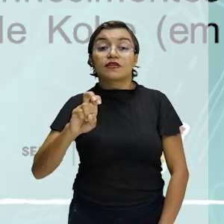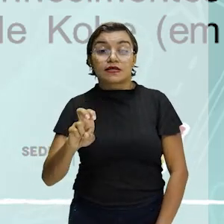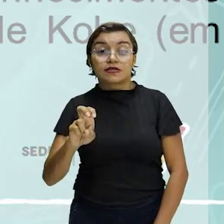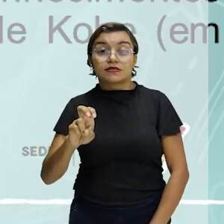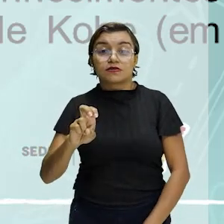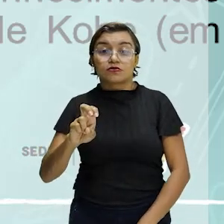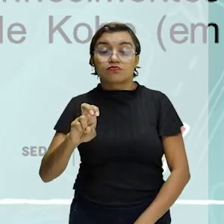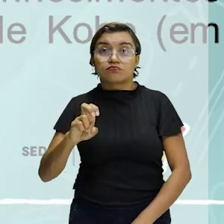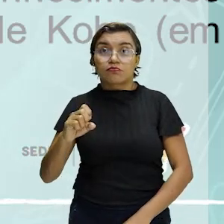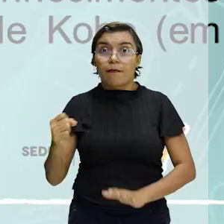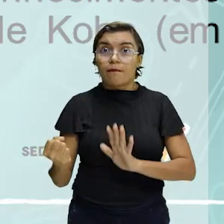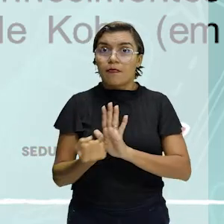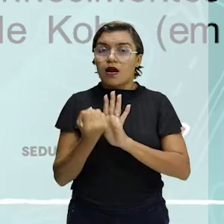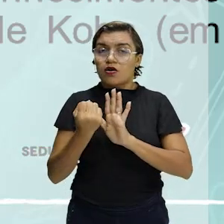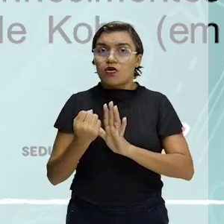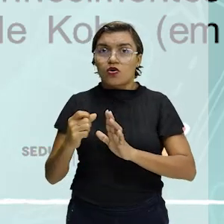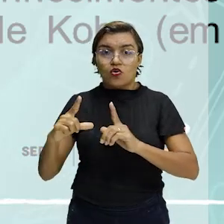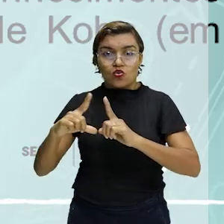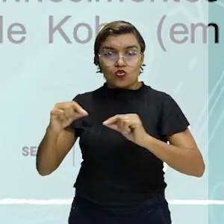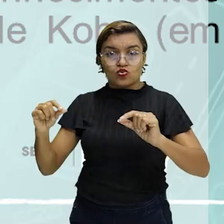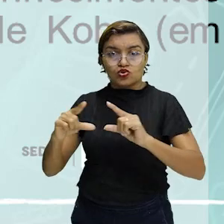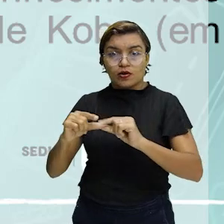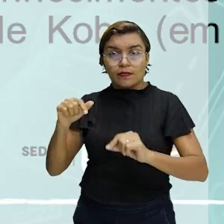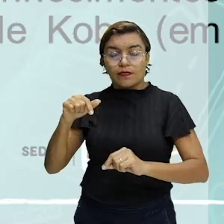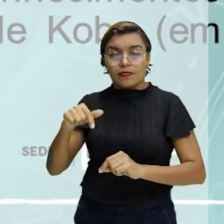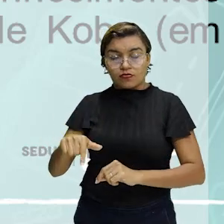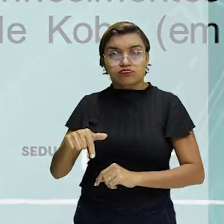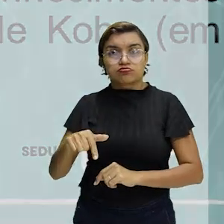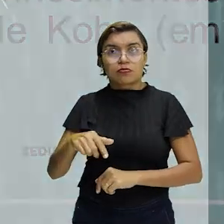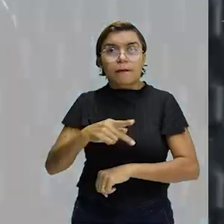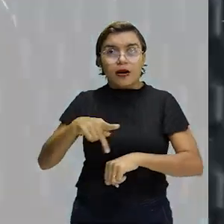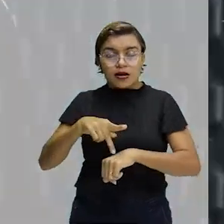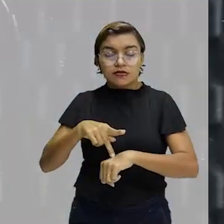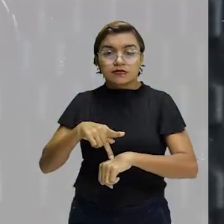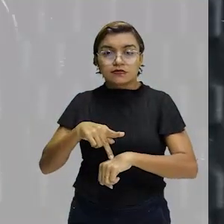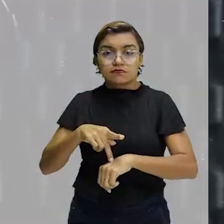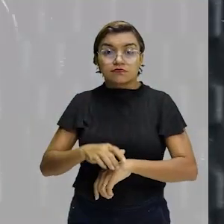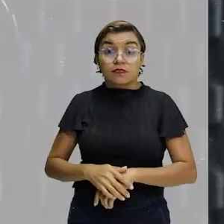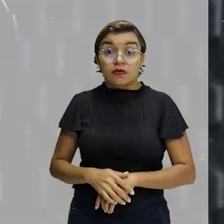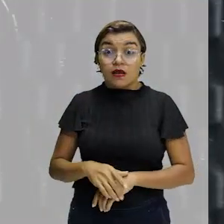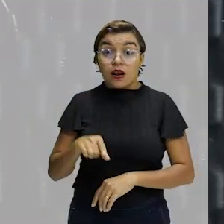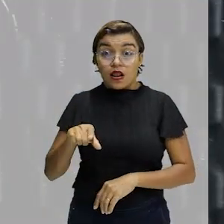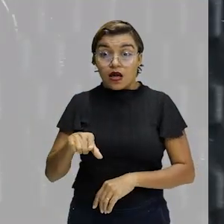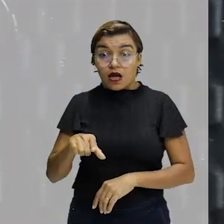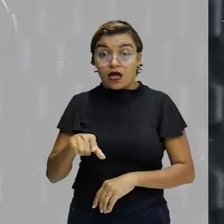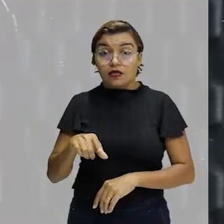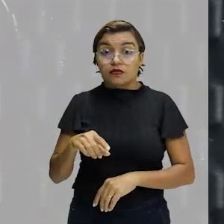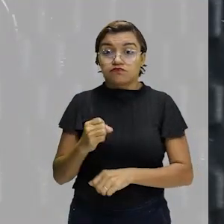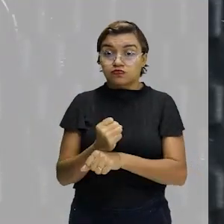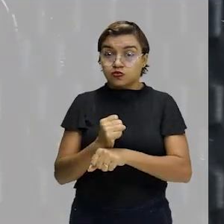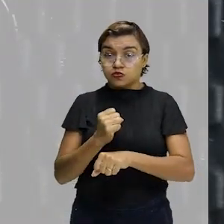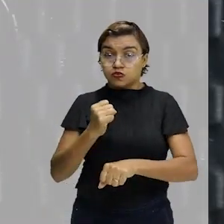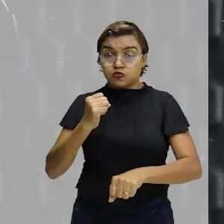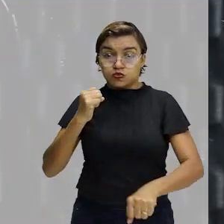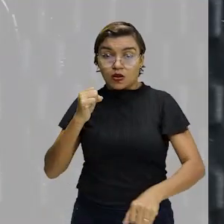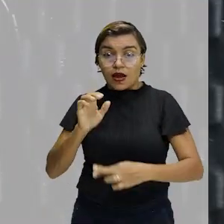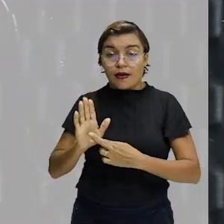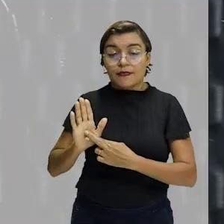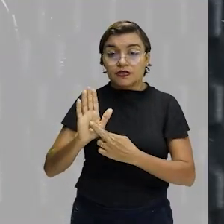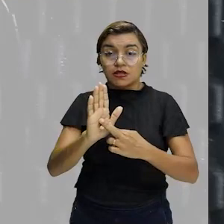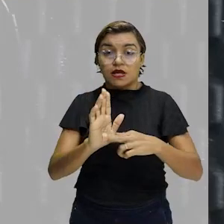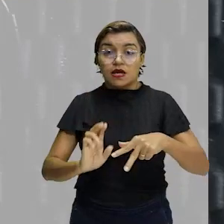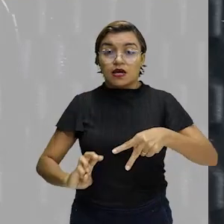impacto no Japão e a comunidade científica internacional. Ele teve magnitude, no caso aqui, representado por